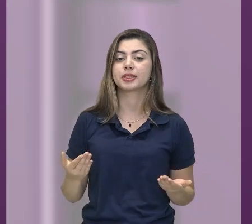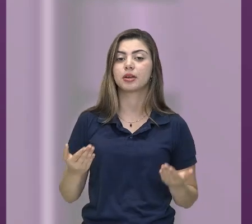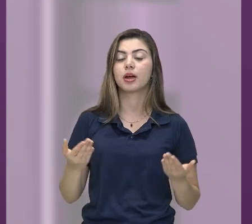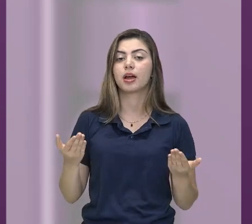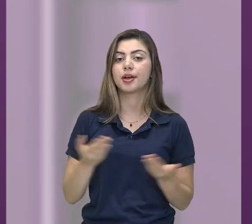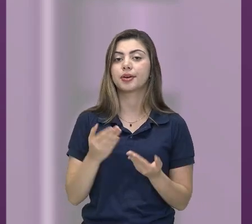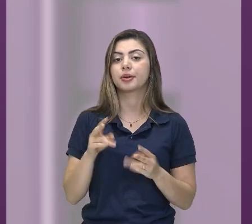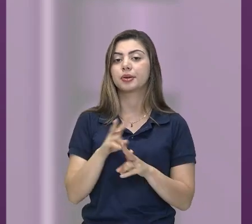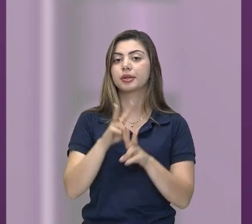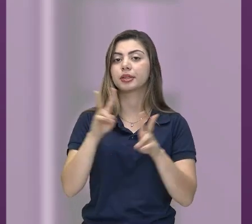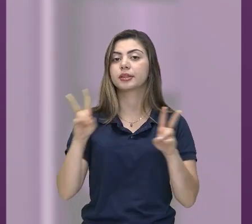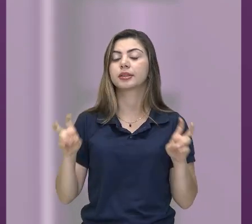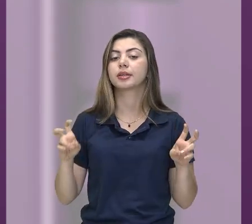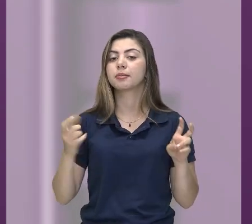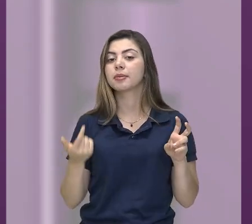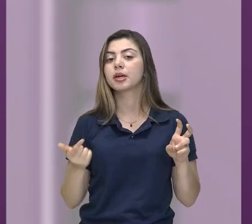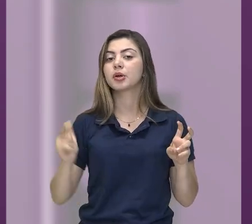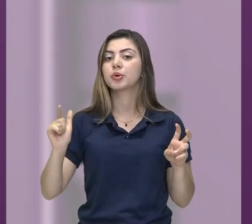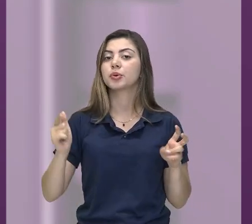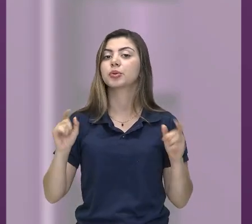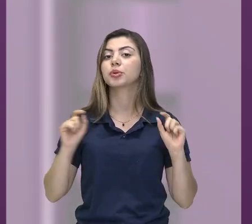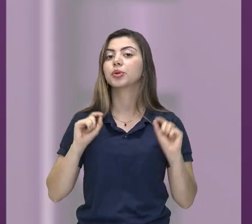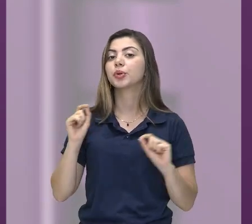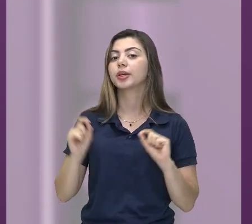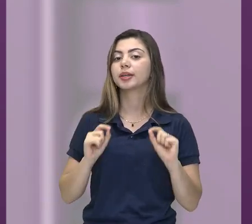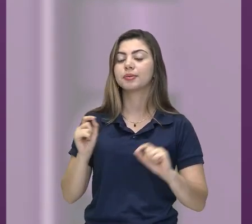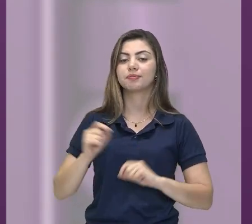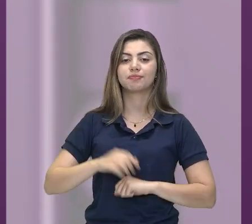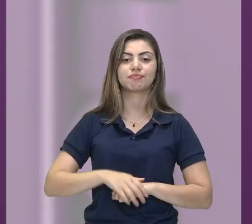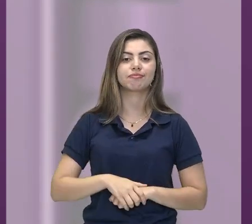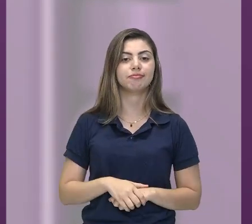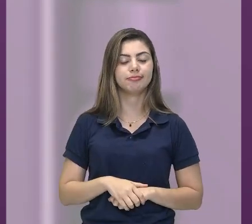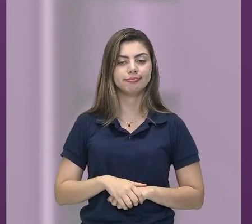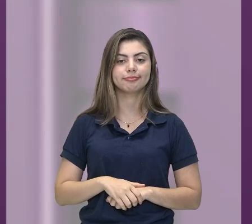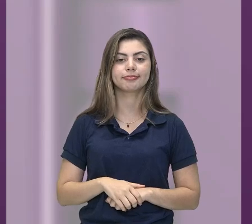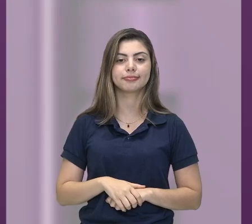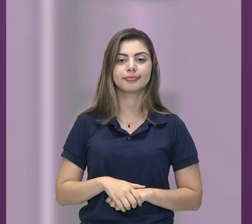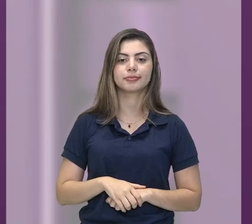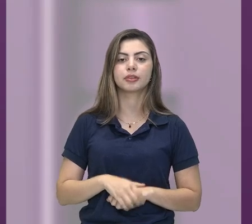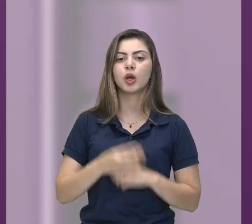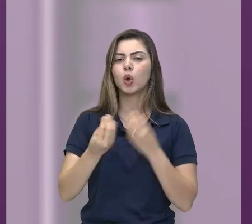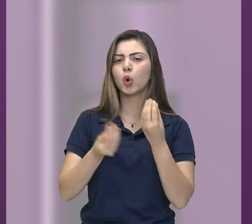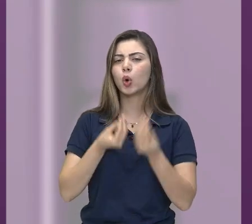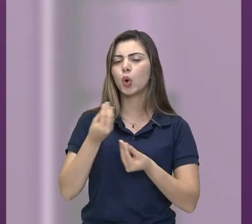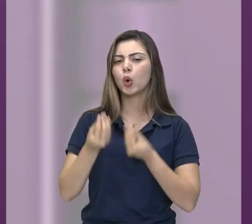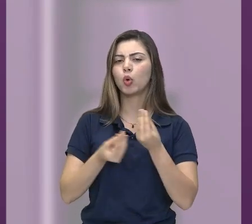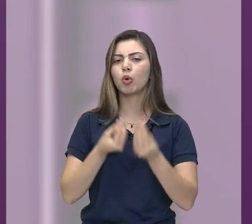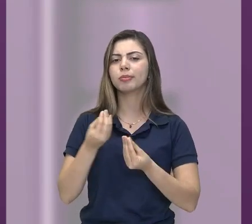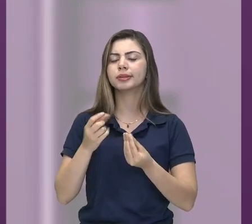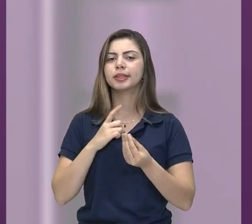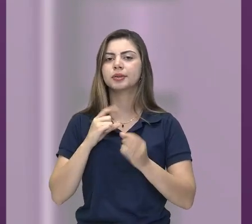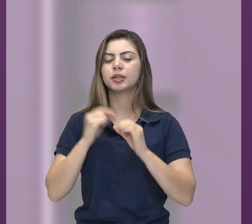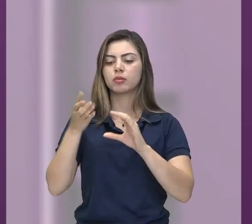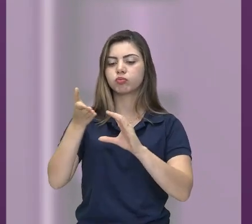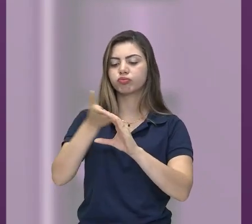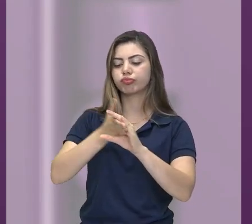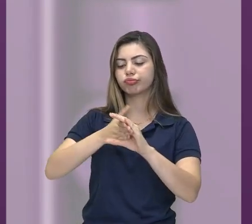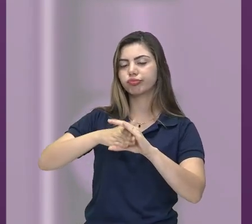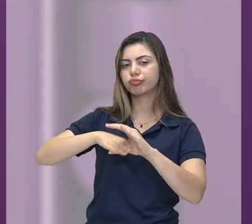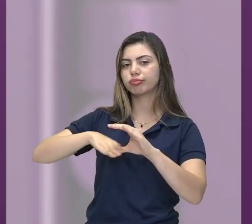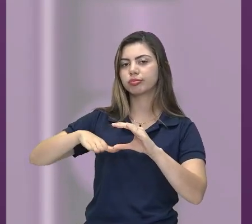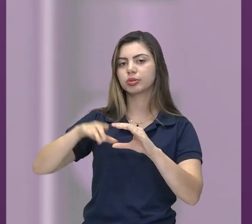temas que nós temos que apresentar, né, é o comprimento desse arco, porque assim como a